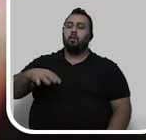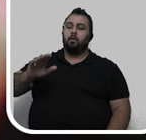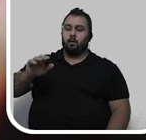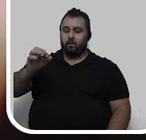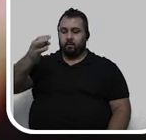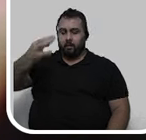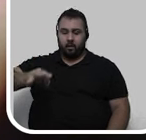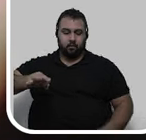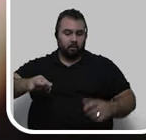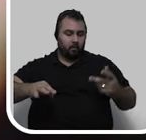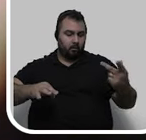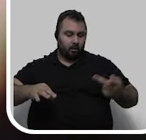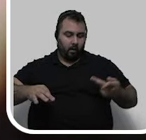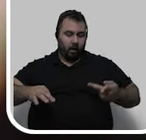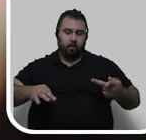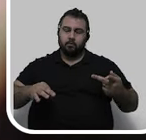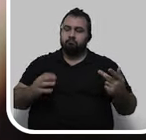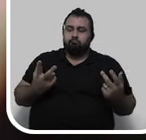errado como ser humano.